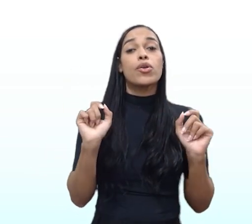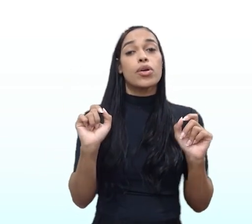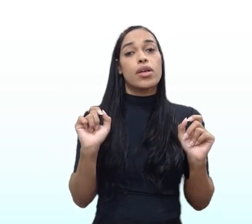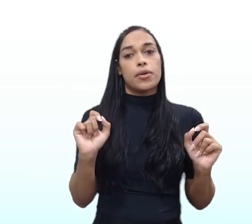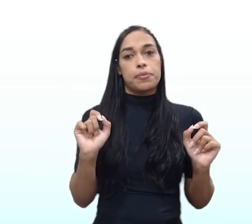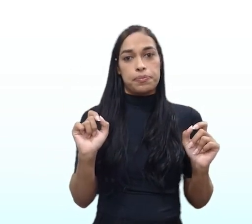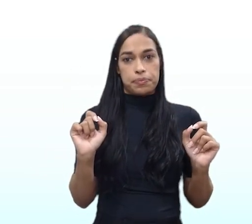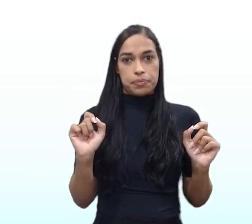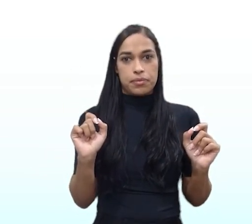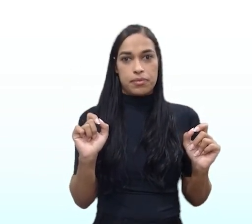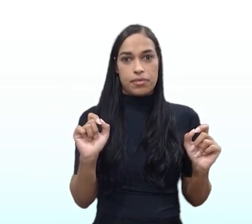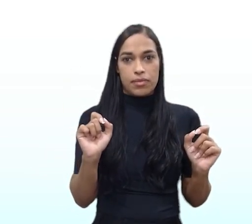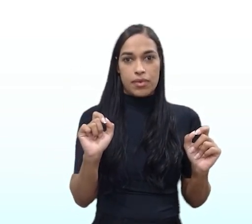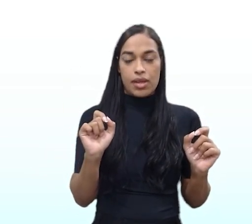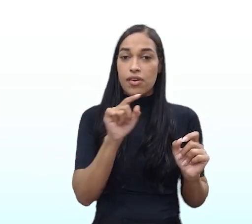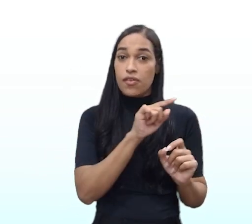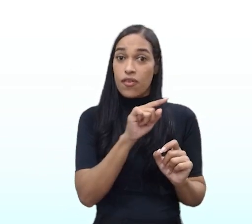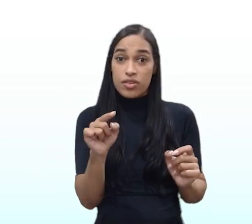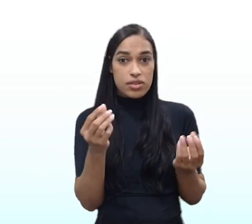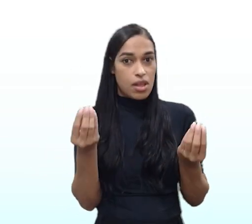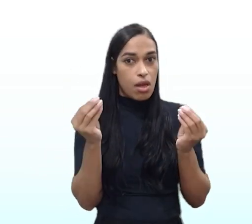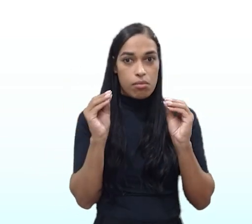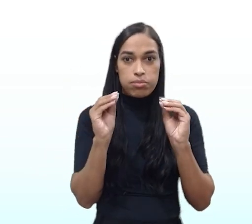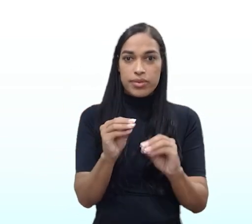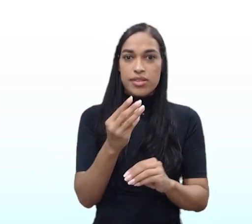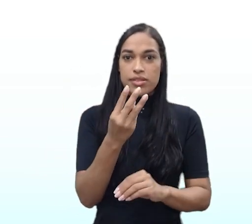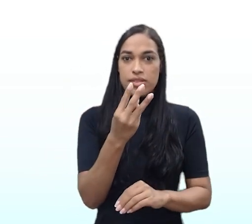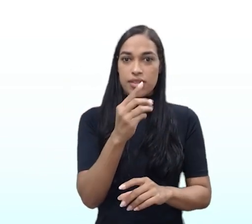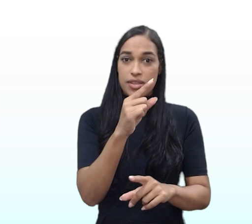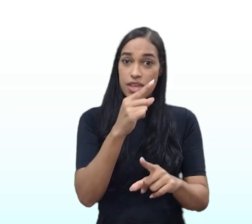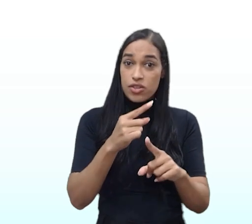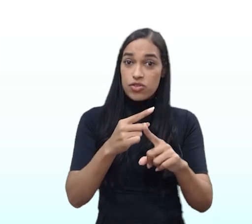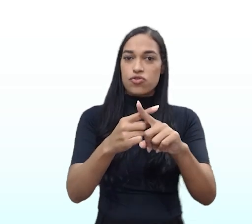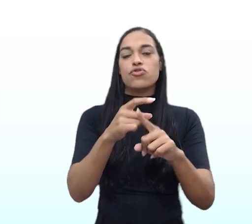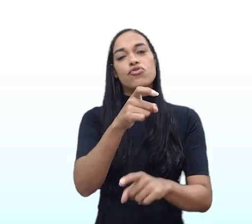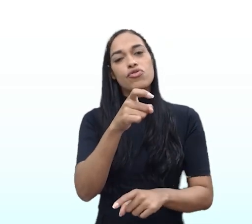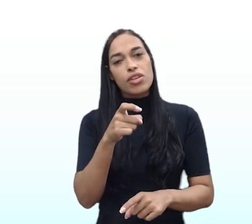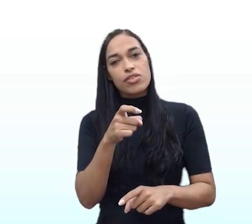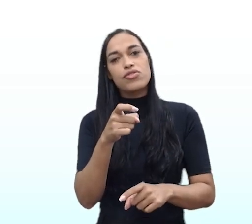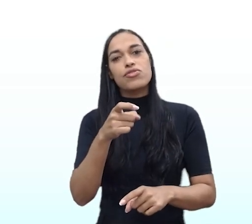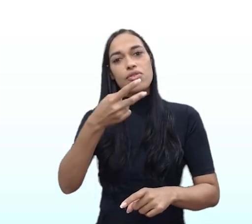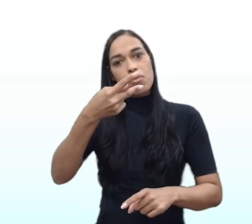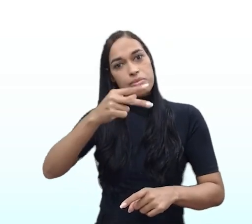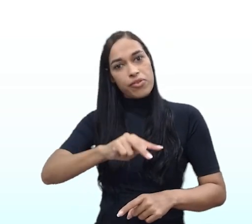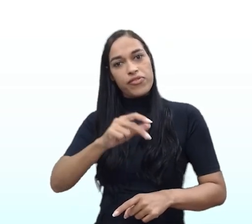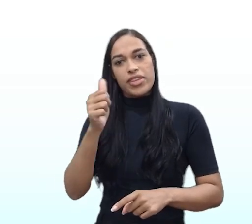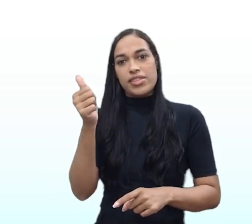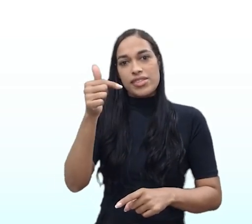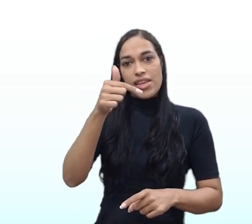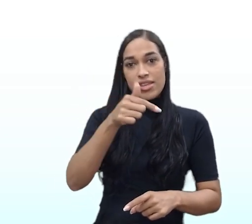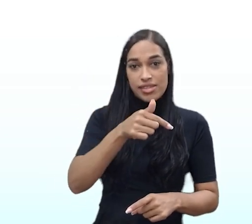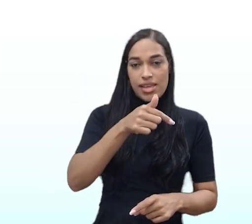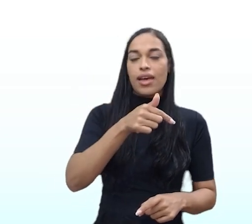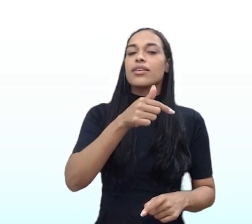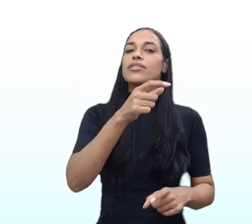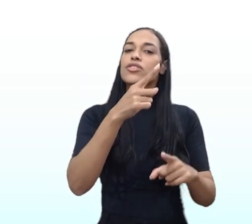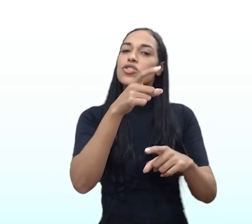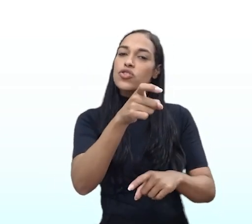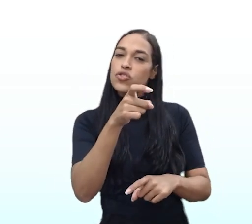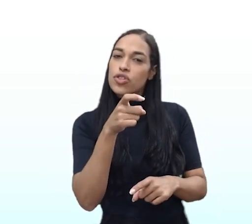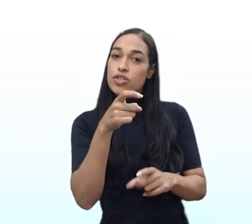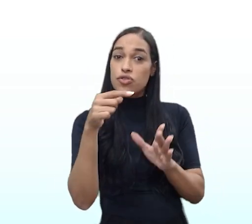pede? Nós pedimos que mais rapidamente você lance esse 3x para o outro membro, fique